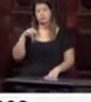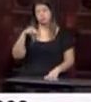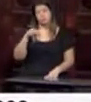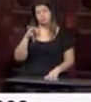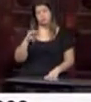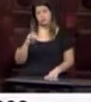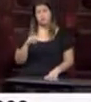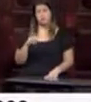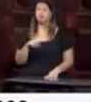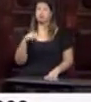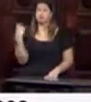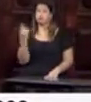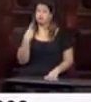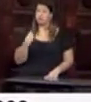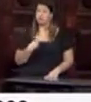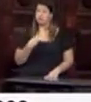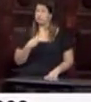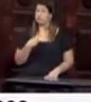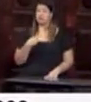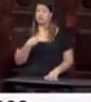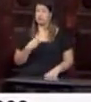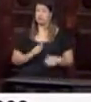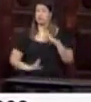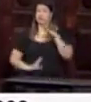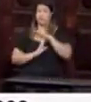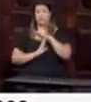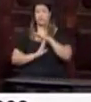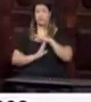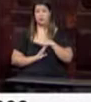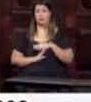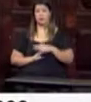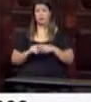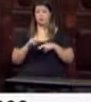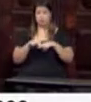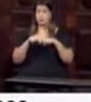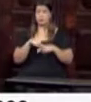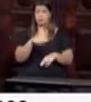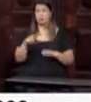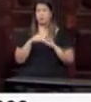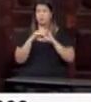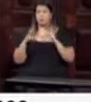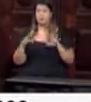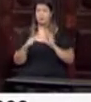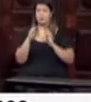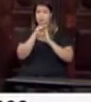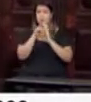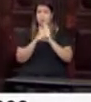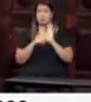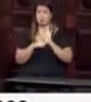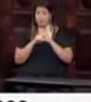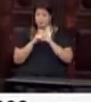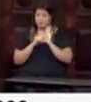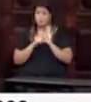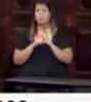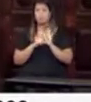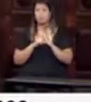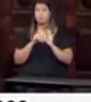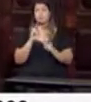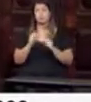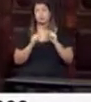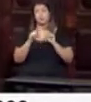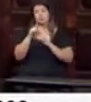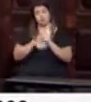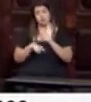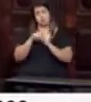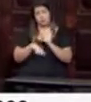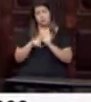maio. Nós vivemos uma situação limite, por isso autorizamos a antecipação de receitas mediante um